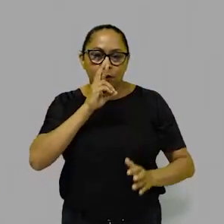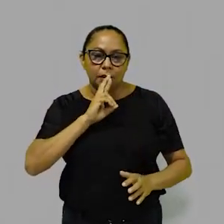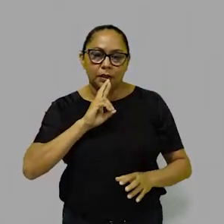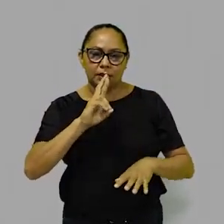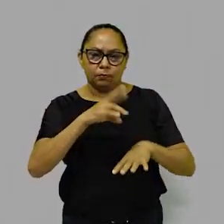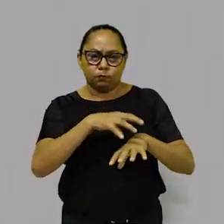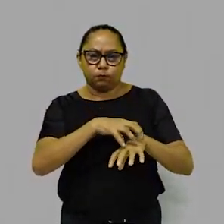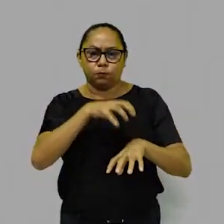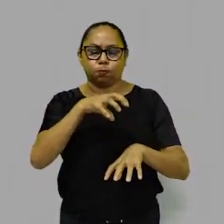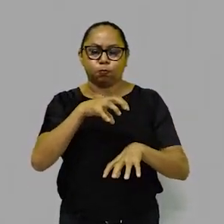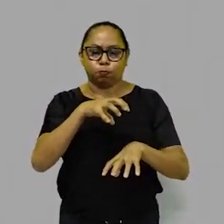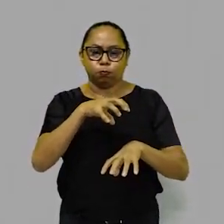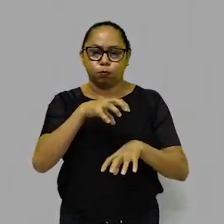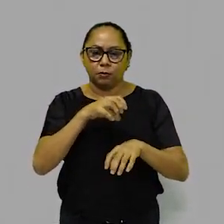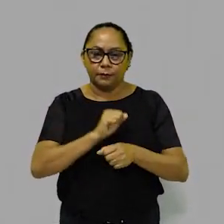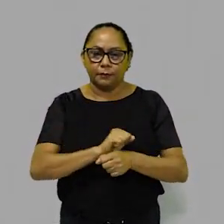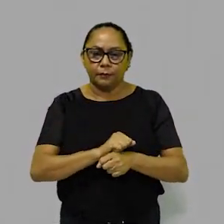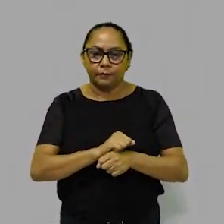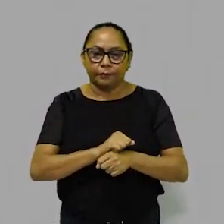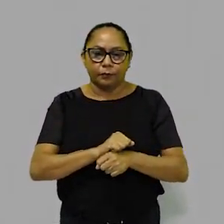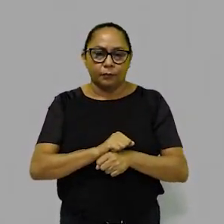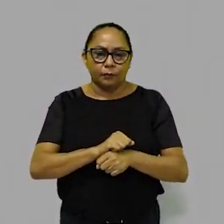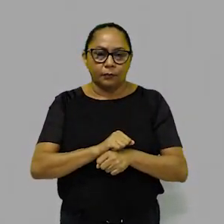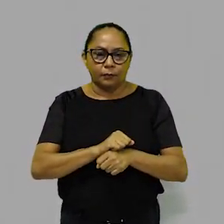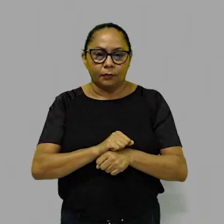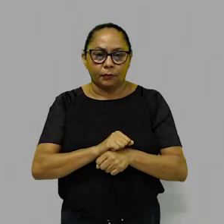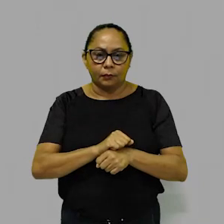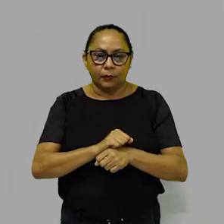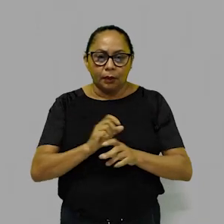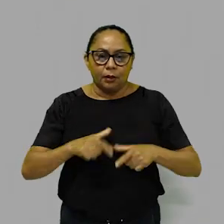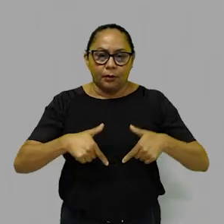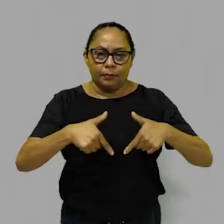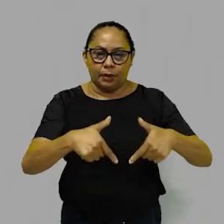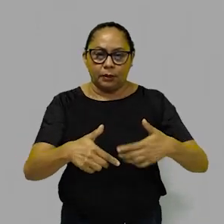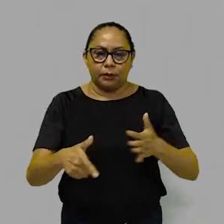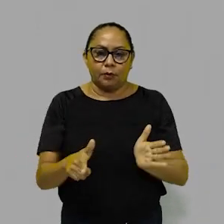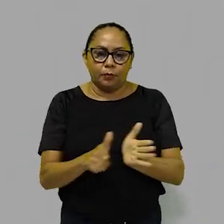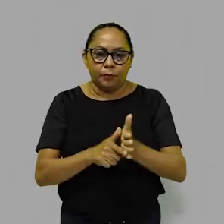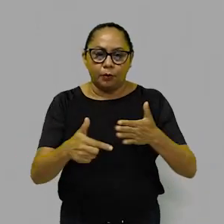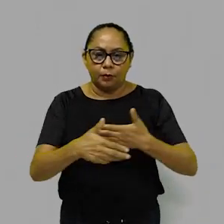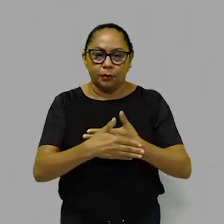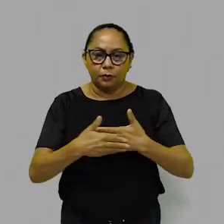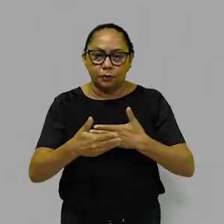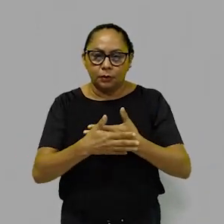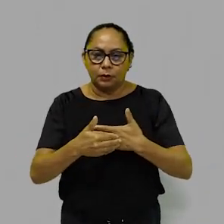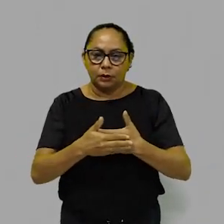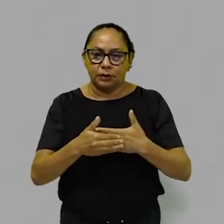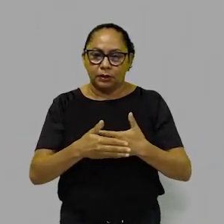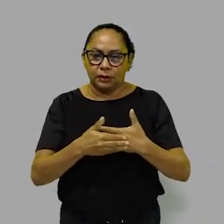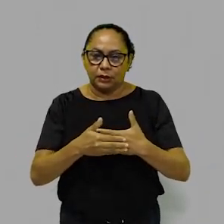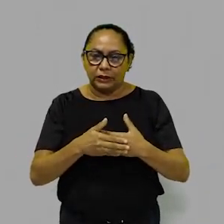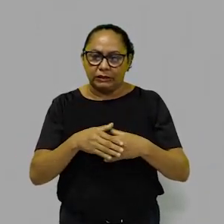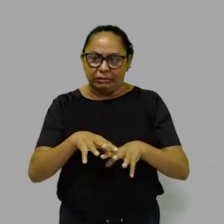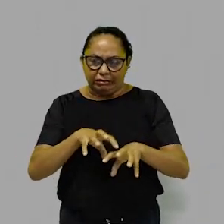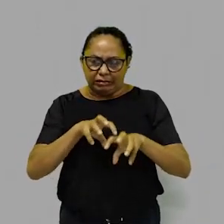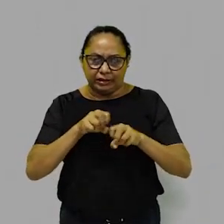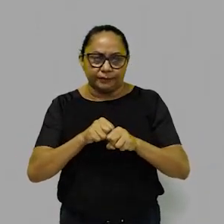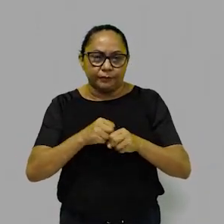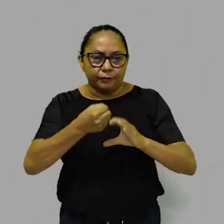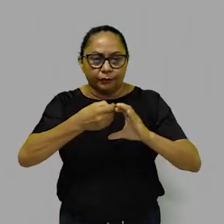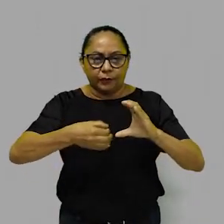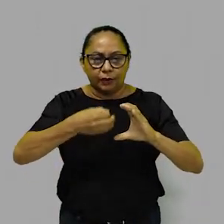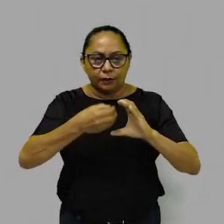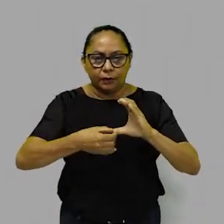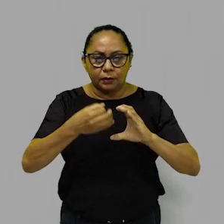resposta inflamatória? Bem, é uma reação dos tecidos a um agente agressor, caracterizada